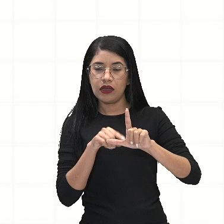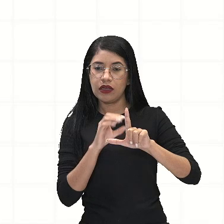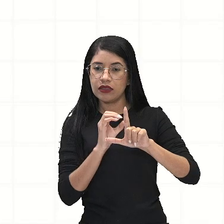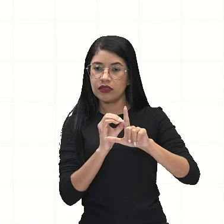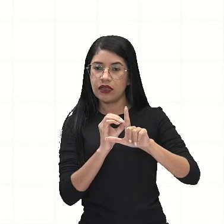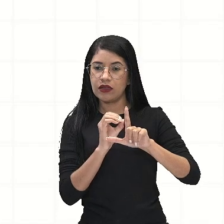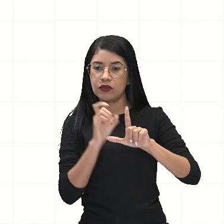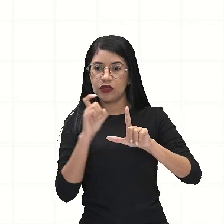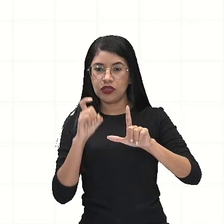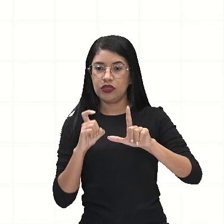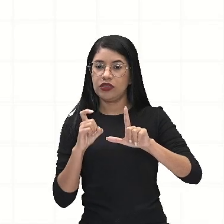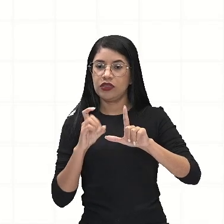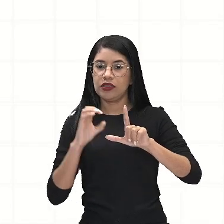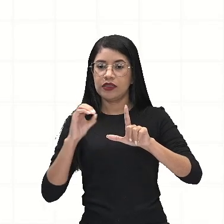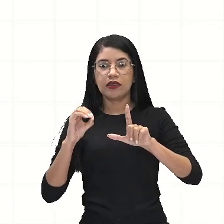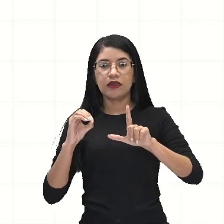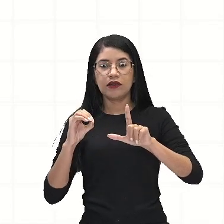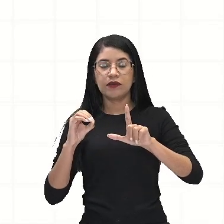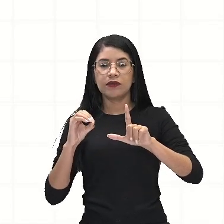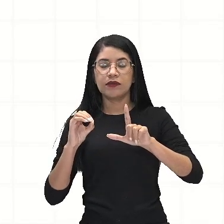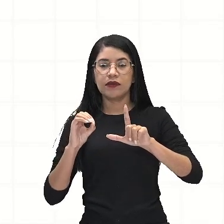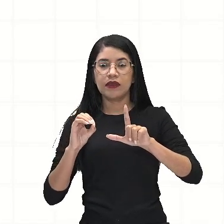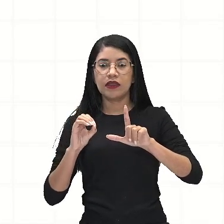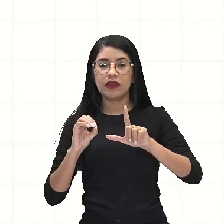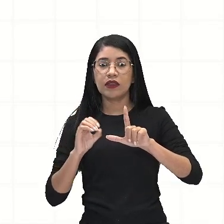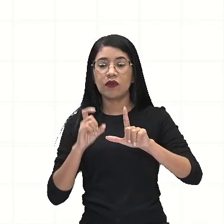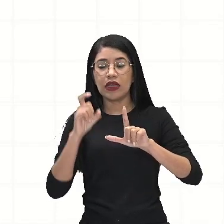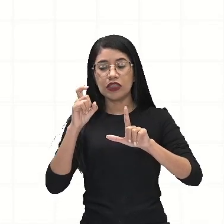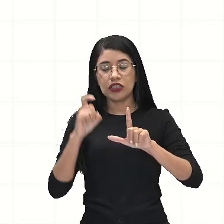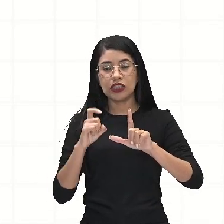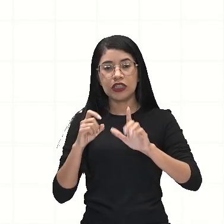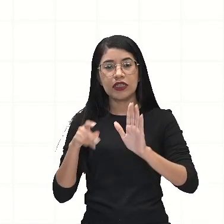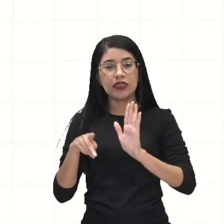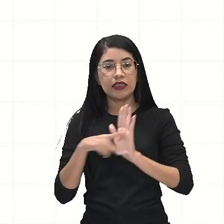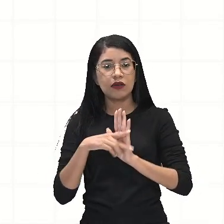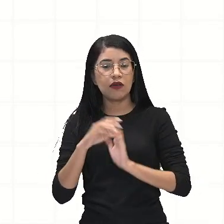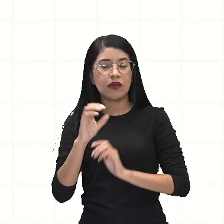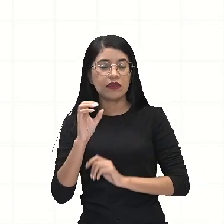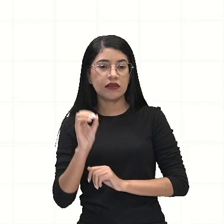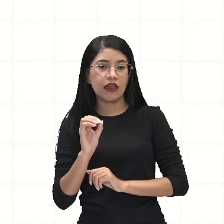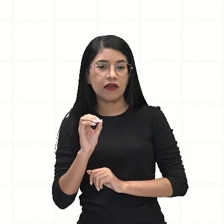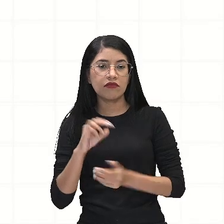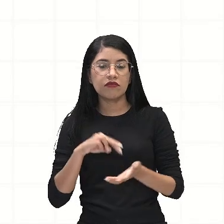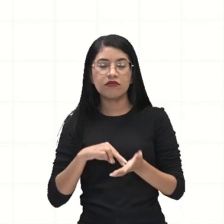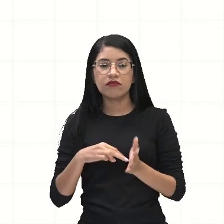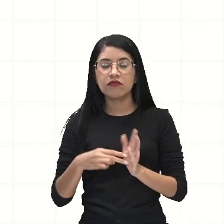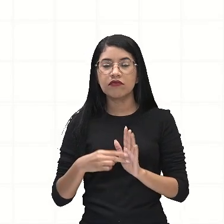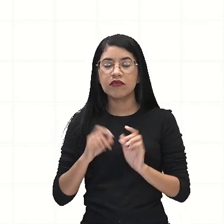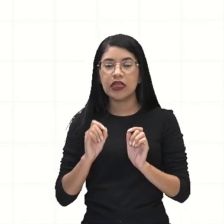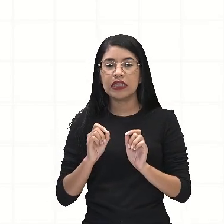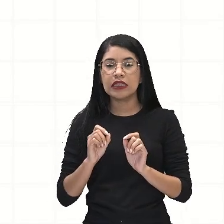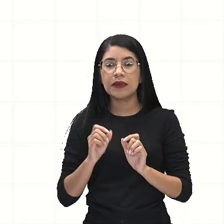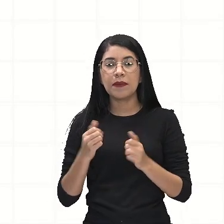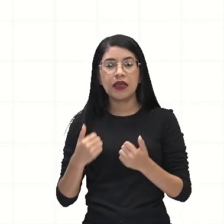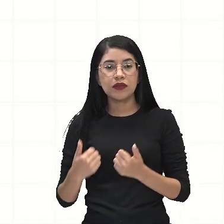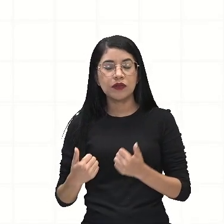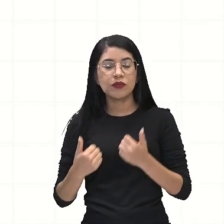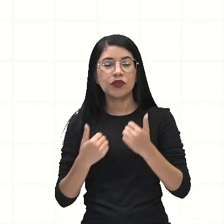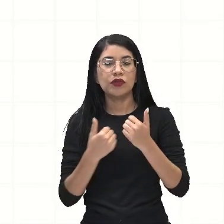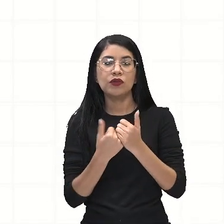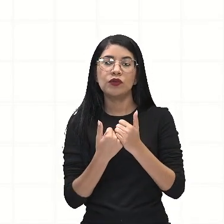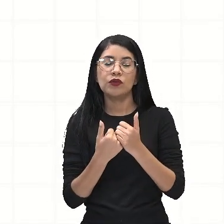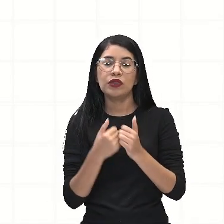Beleza? Então, eu vou fazer x igual a zero. O que significa fazer x igual a zero? Aonde tiver x, eu vou colocar o